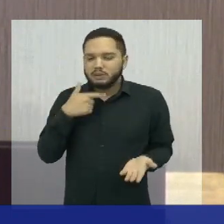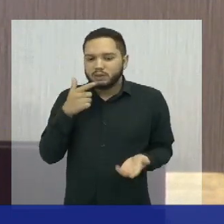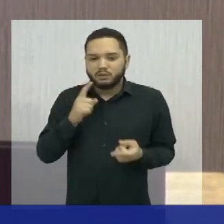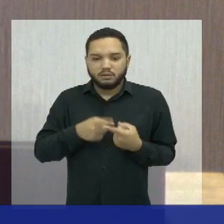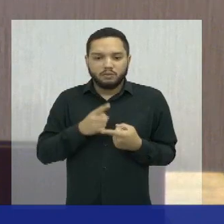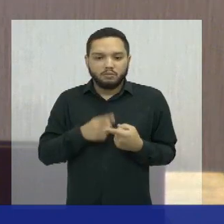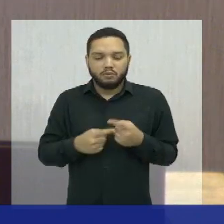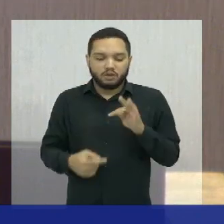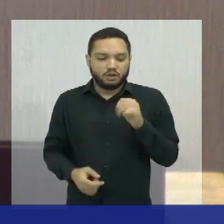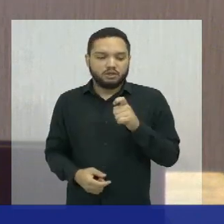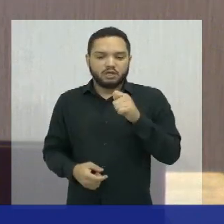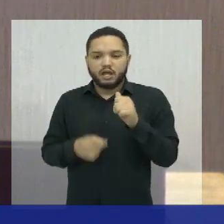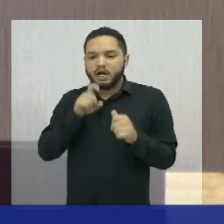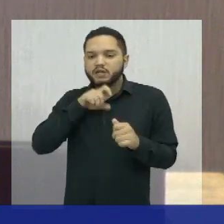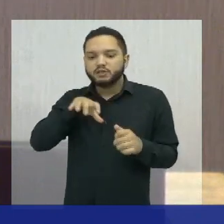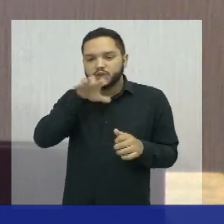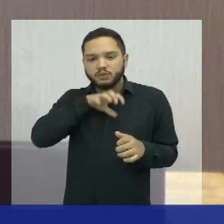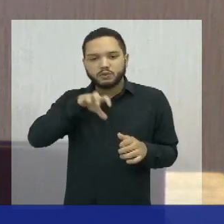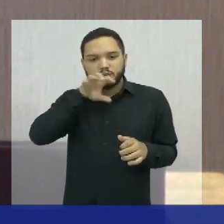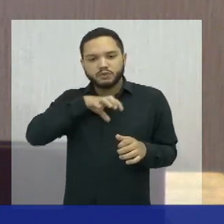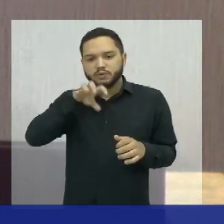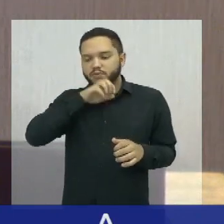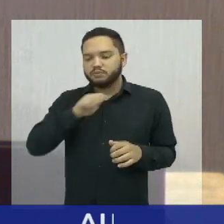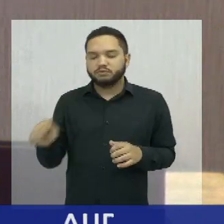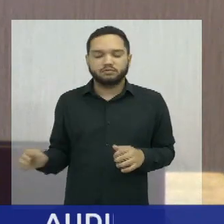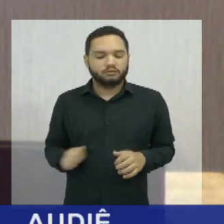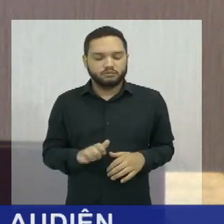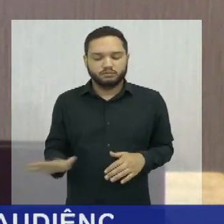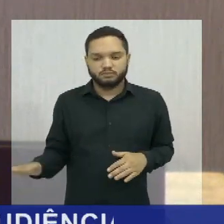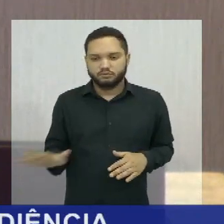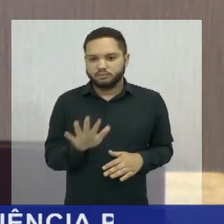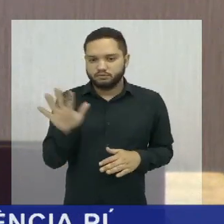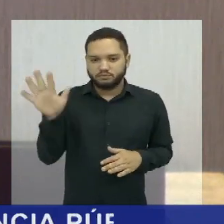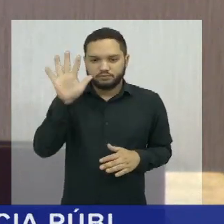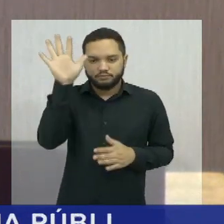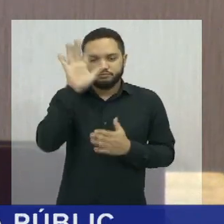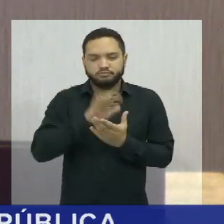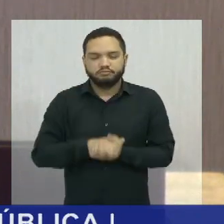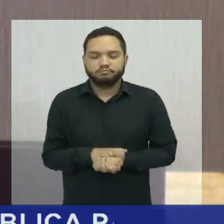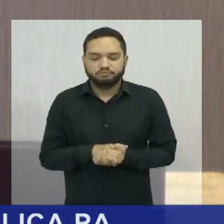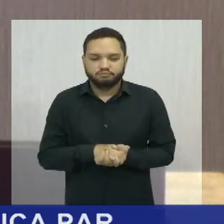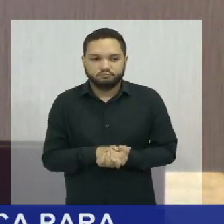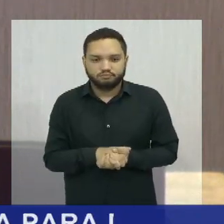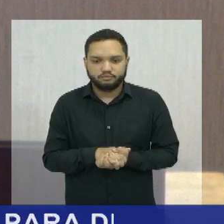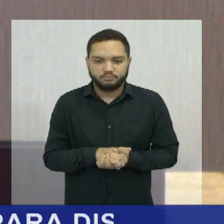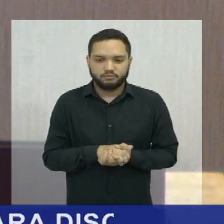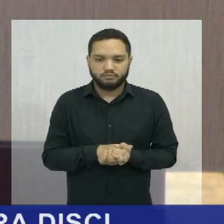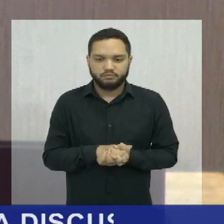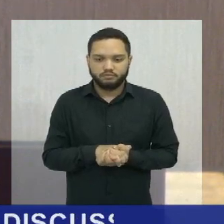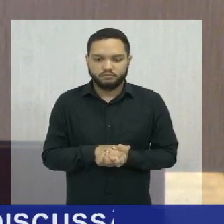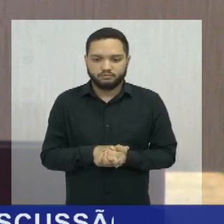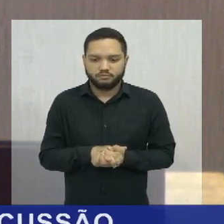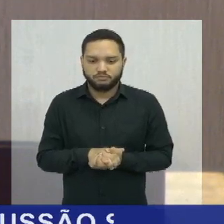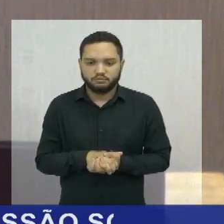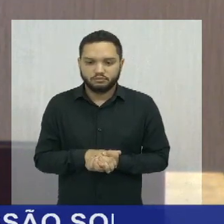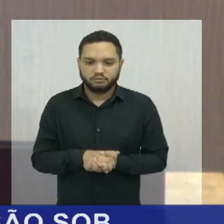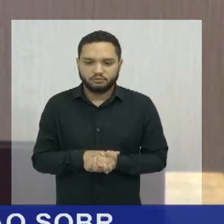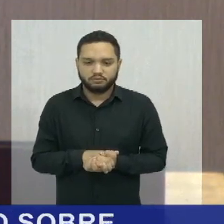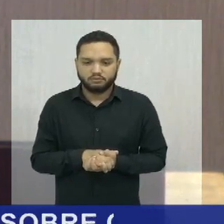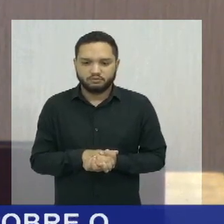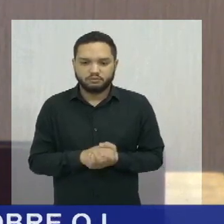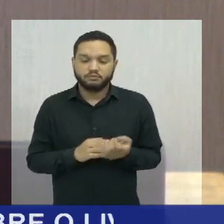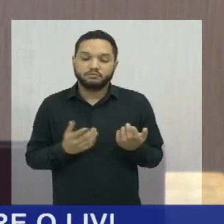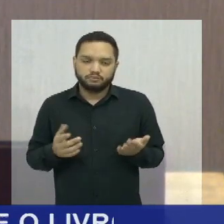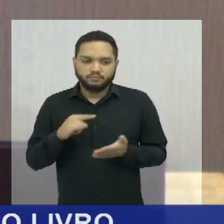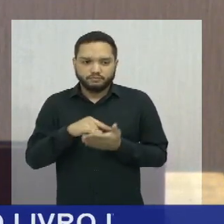carga tributária é muito alta, a carga de impostos são muito altas. Por que não? O